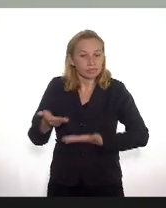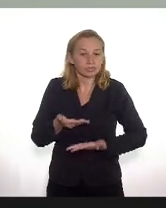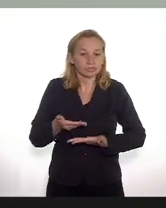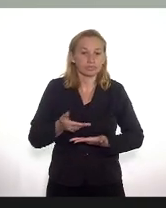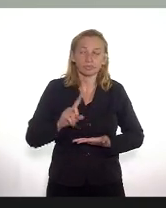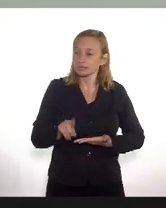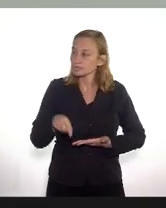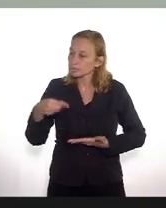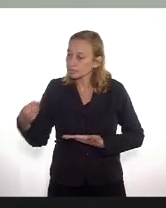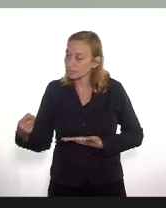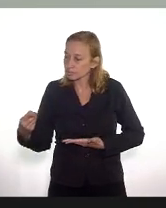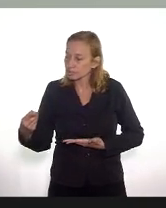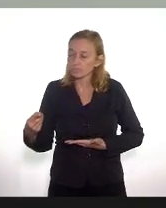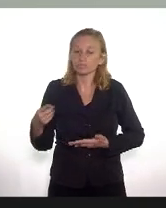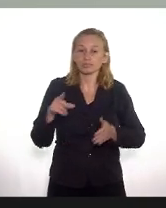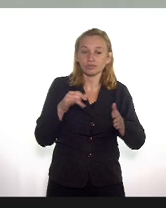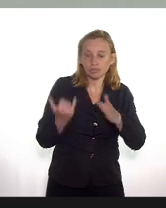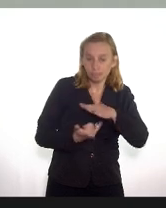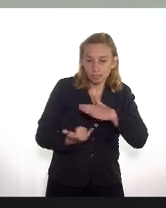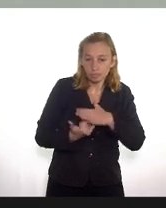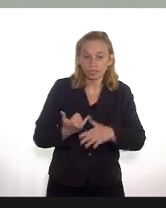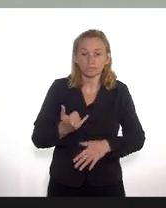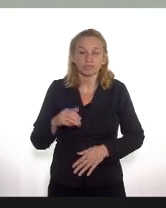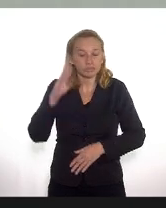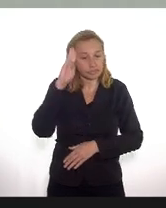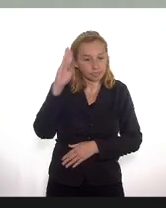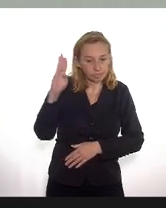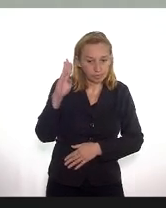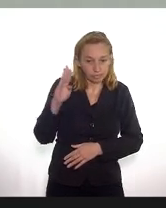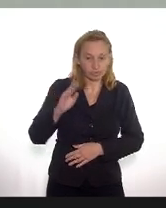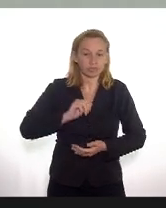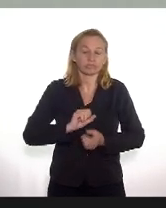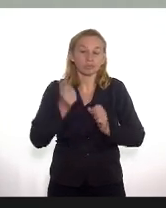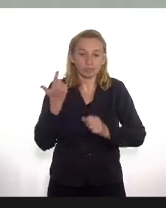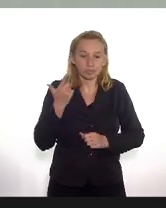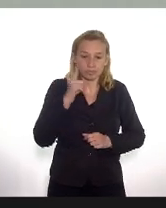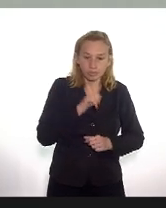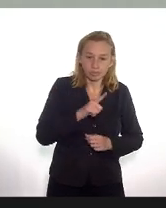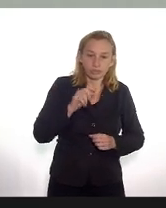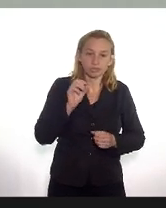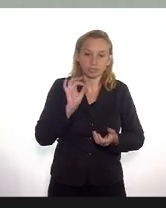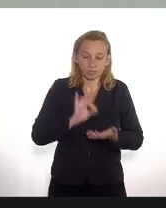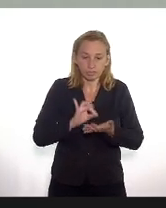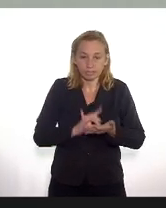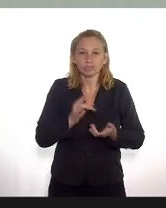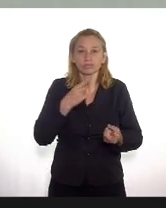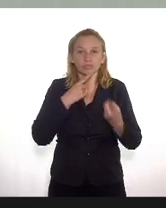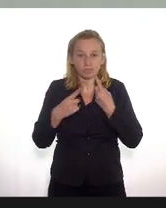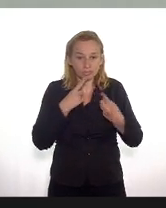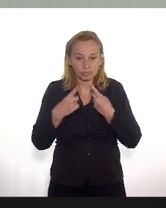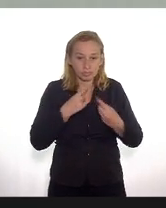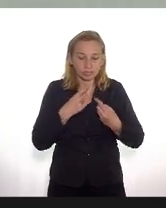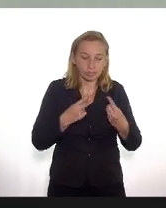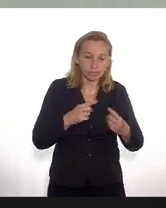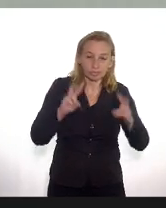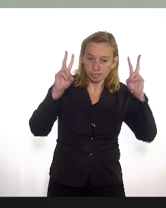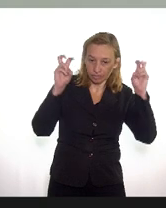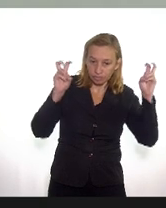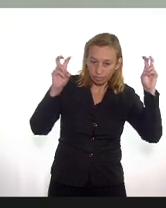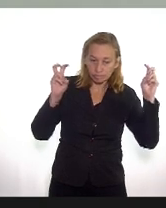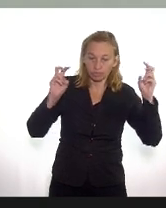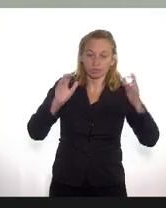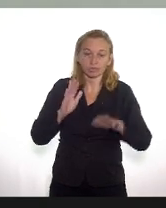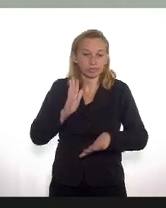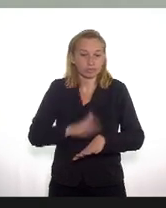assim como as outras instituições, seja fundamental para que possamos realmente discutir as questões de maneira